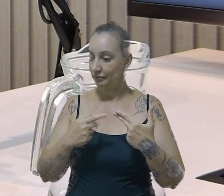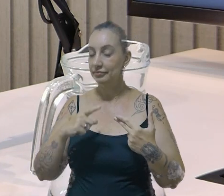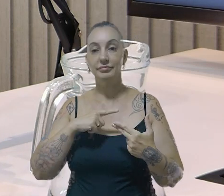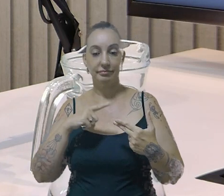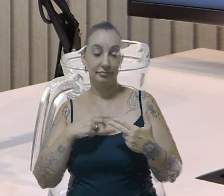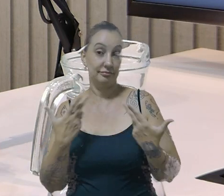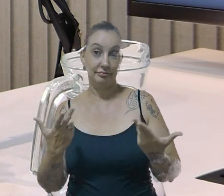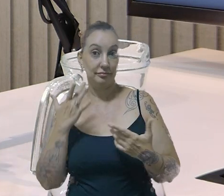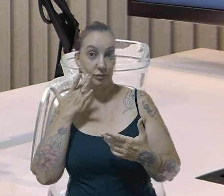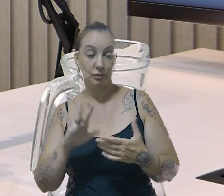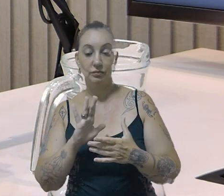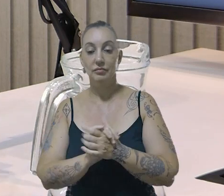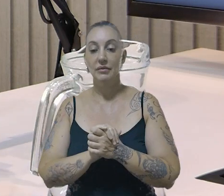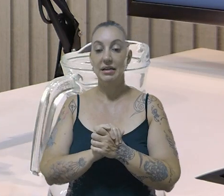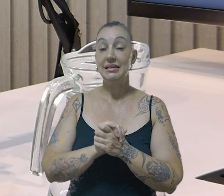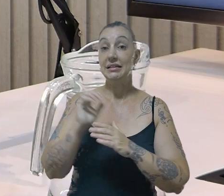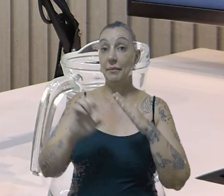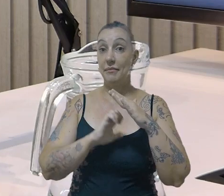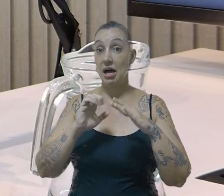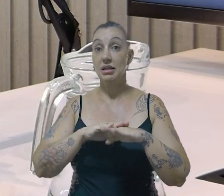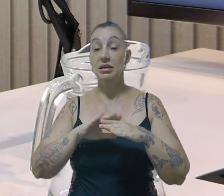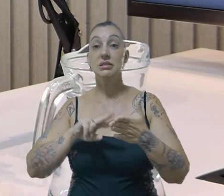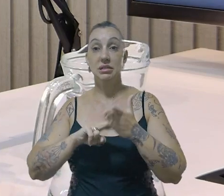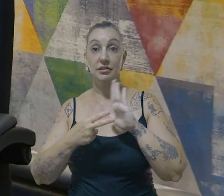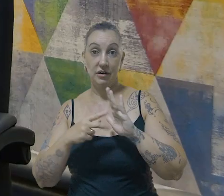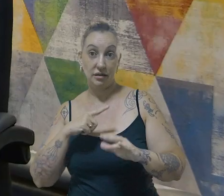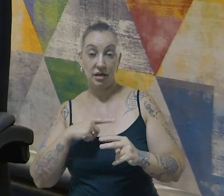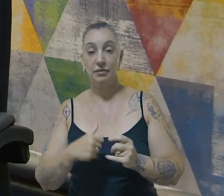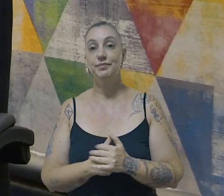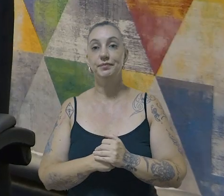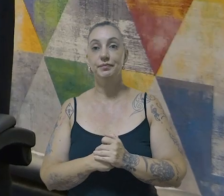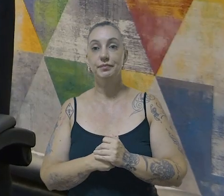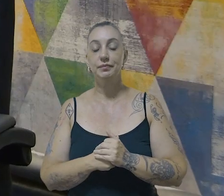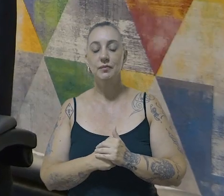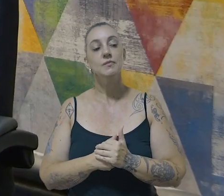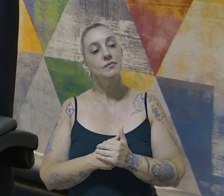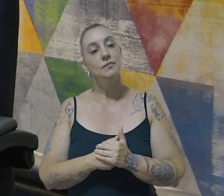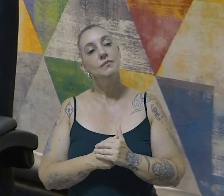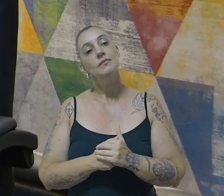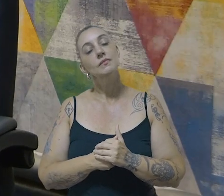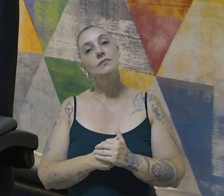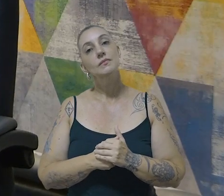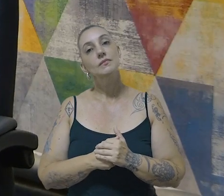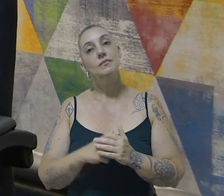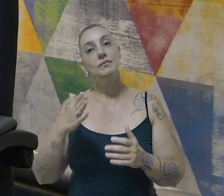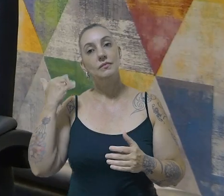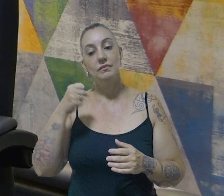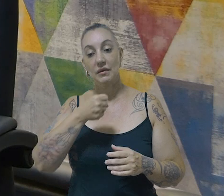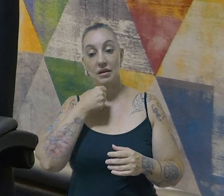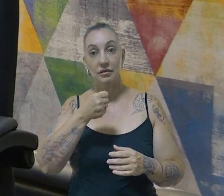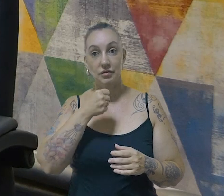enfim que que a que a máquina faz sentido sabe e uma vez a gente entrevistou um